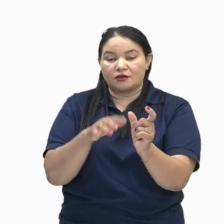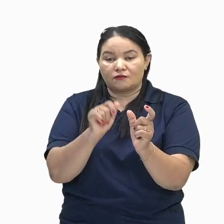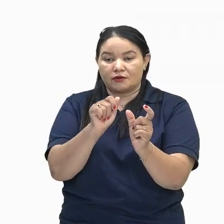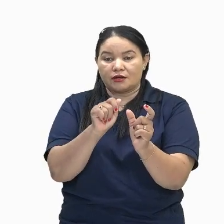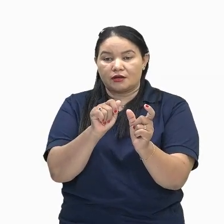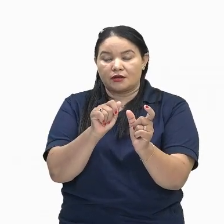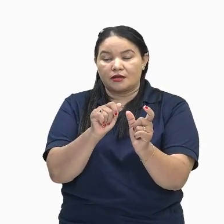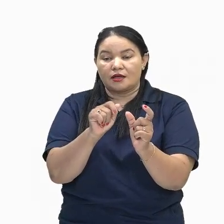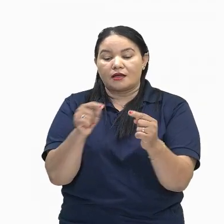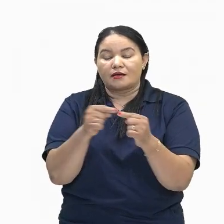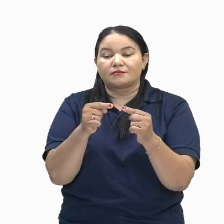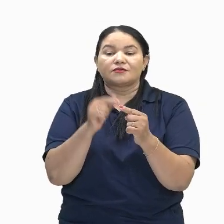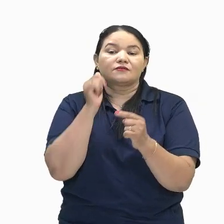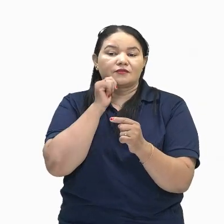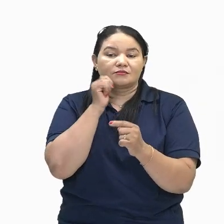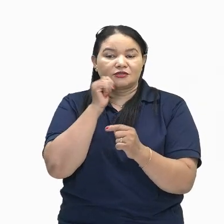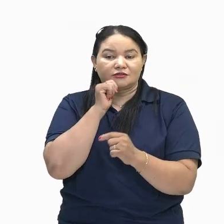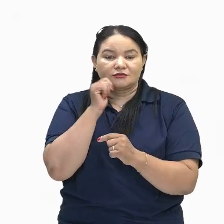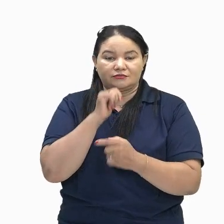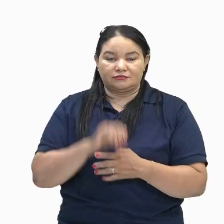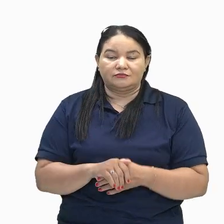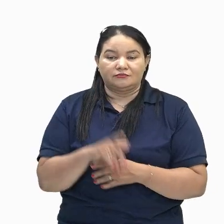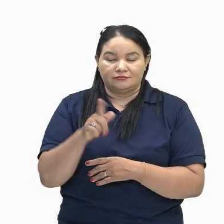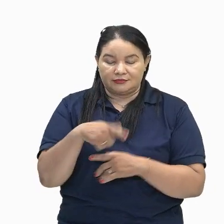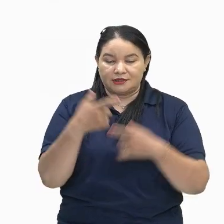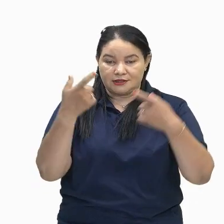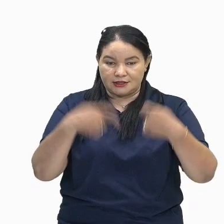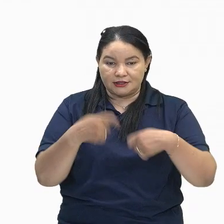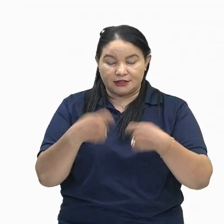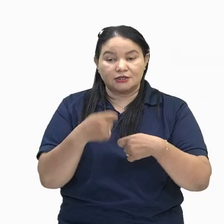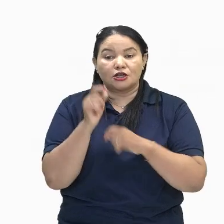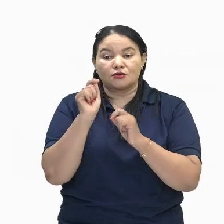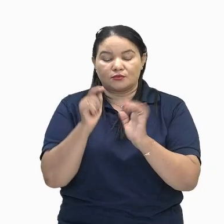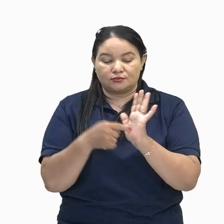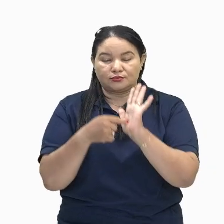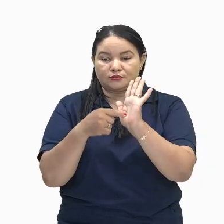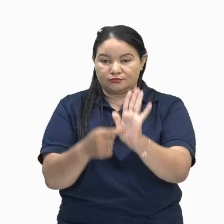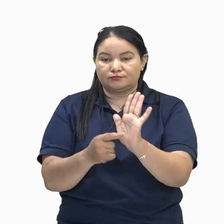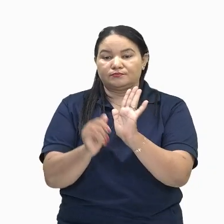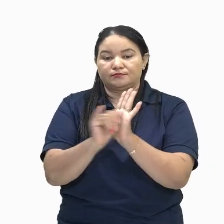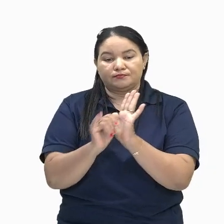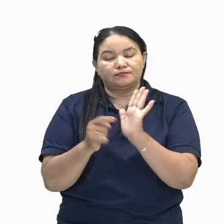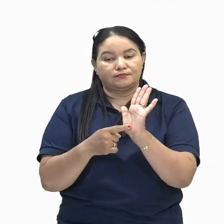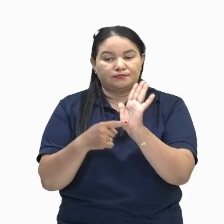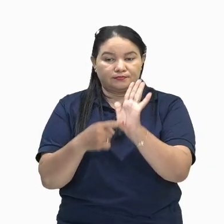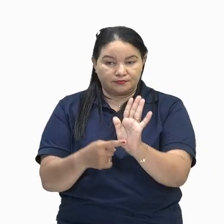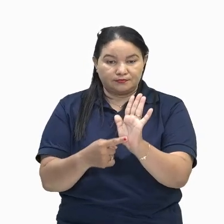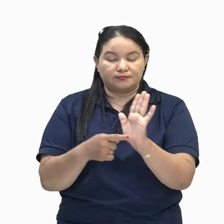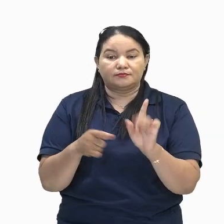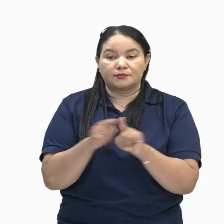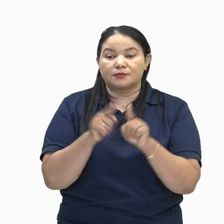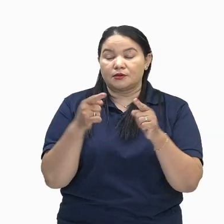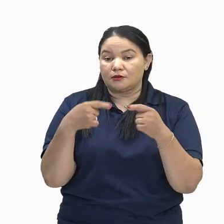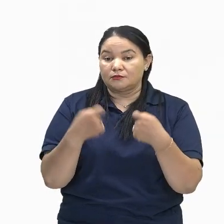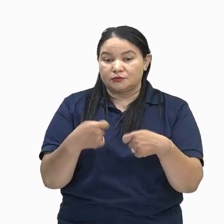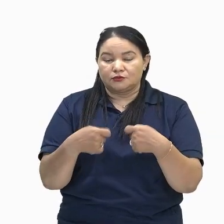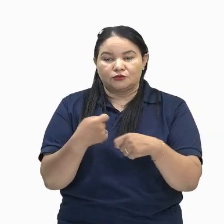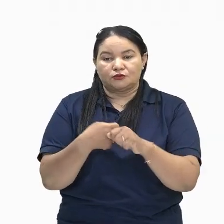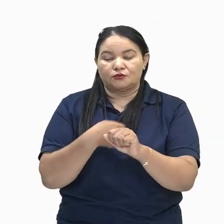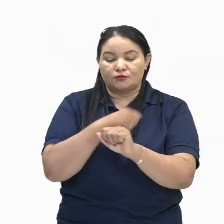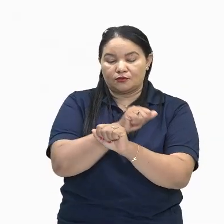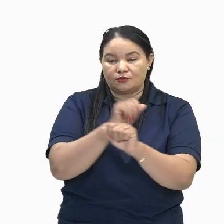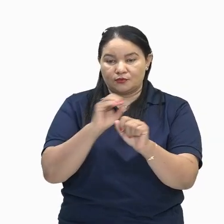feminino. É necessária a identificação. Por que isso ocorre? Porque eu tenho um artigo ali determinando o